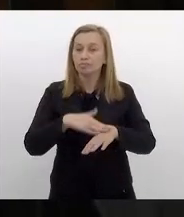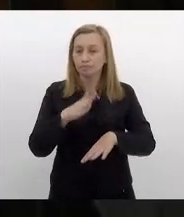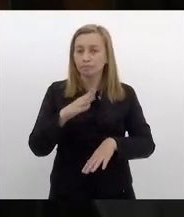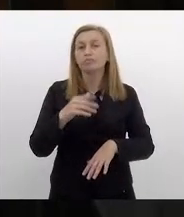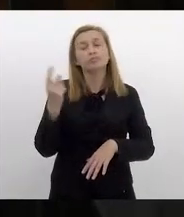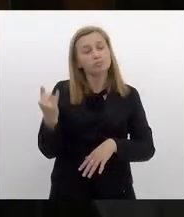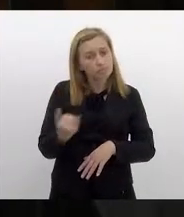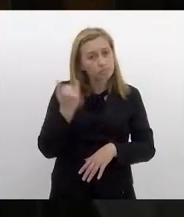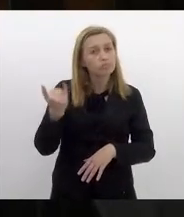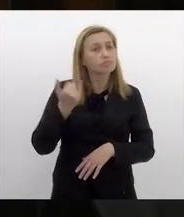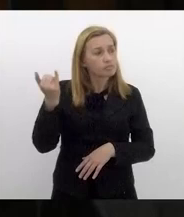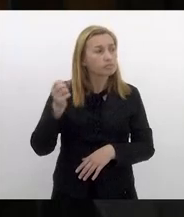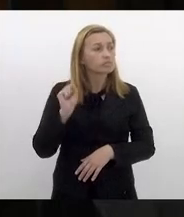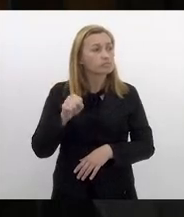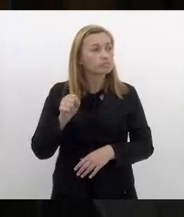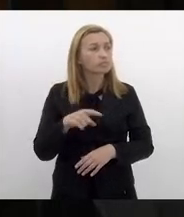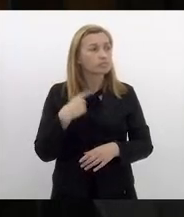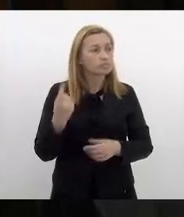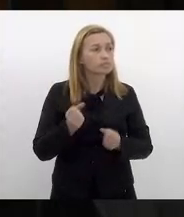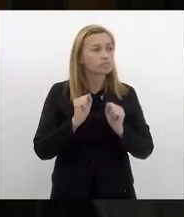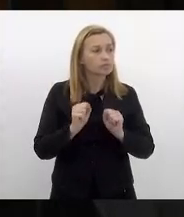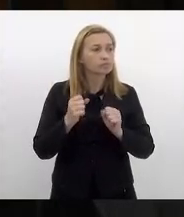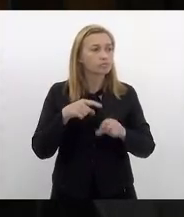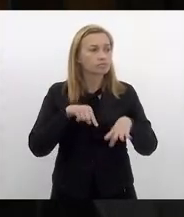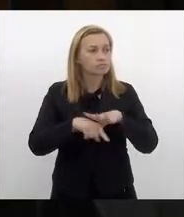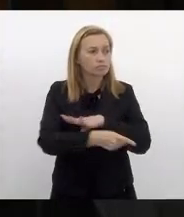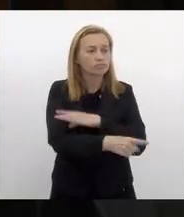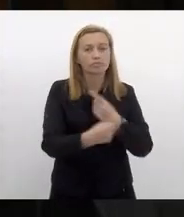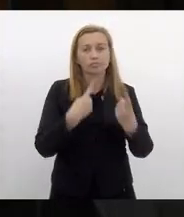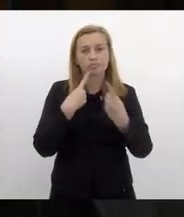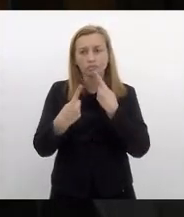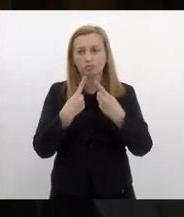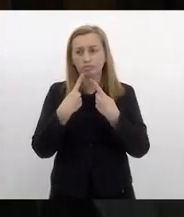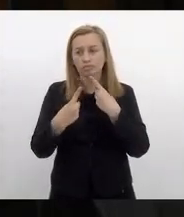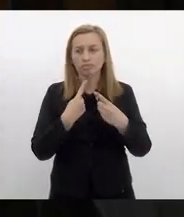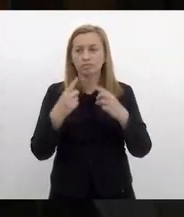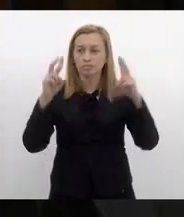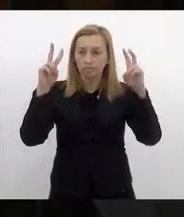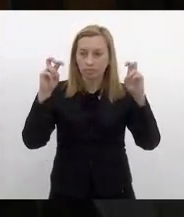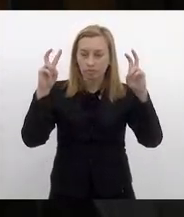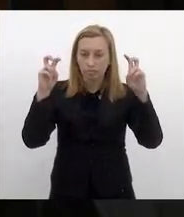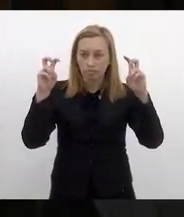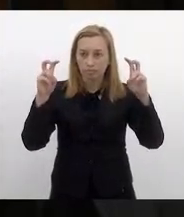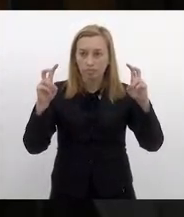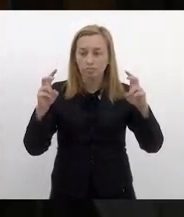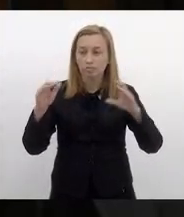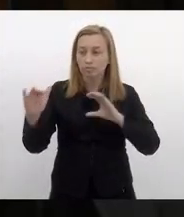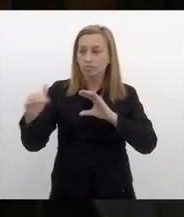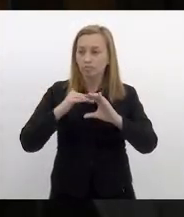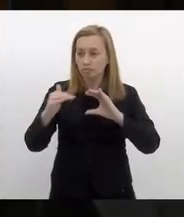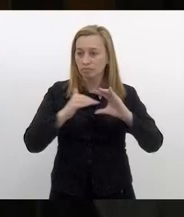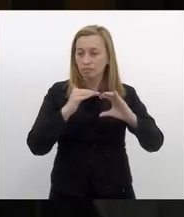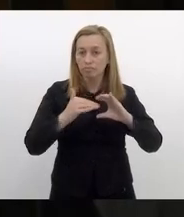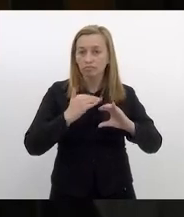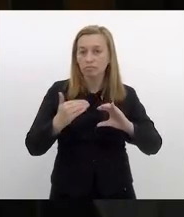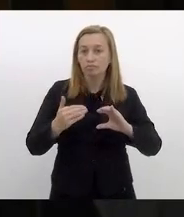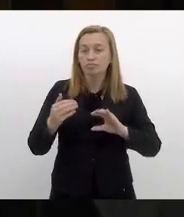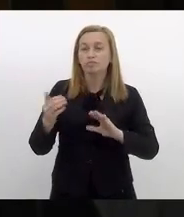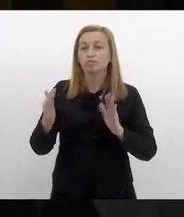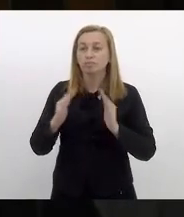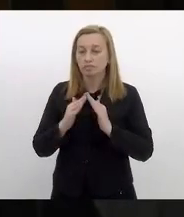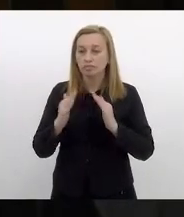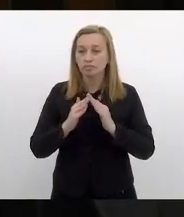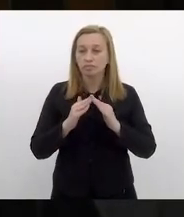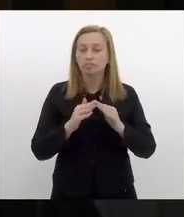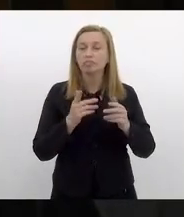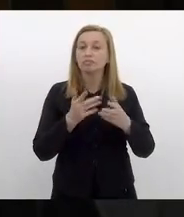muito importante para que a gente possa aprofundar o debate sobre essas matérias enviadas recentemente para casa, que guardam